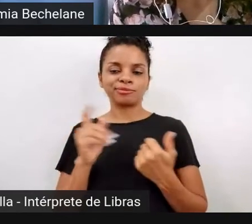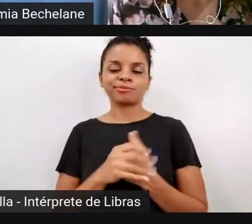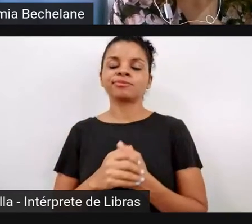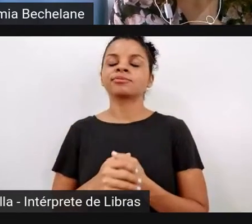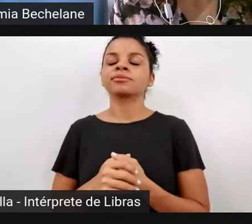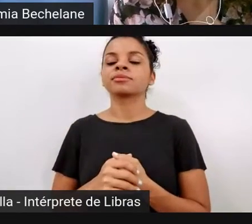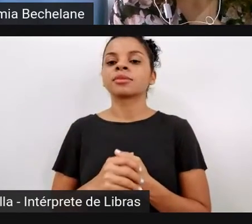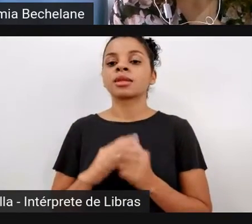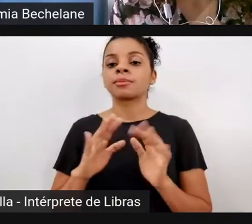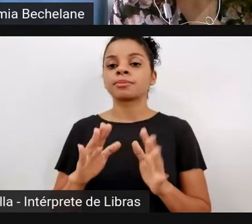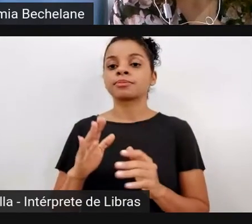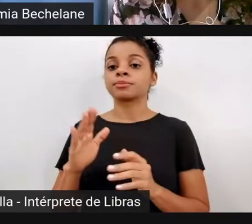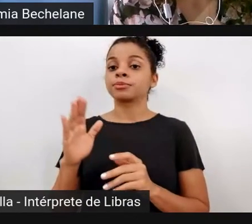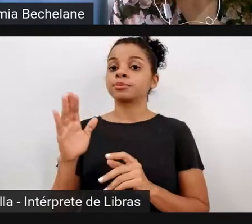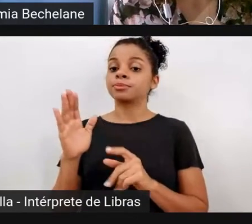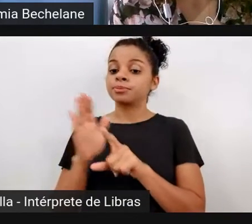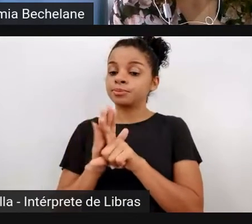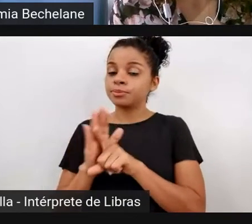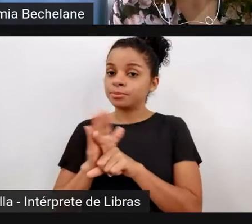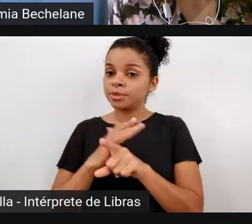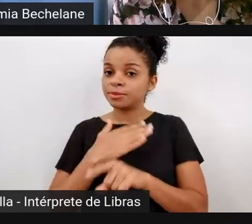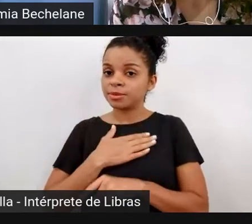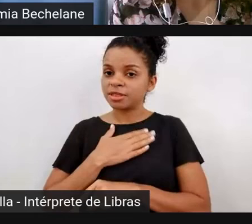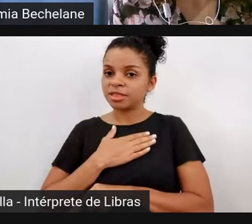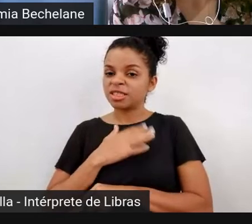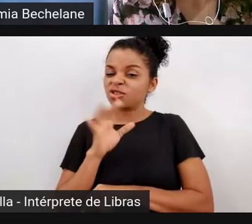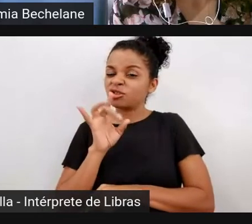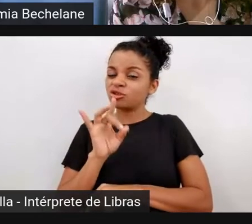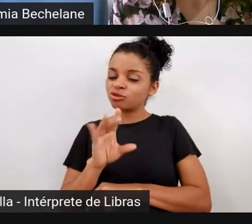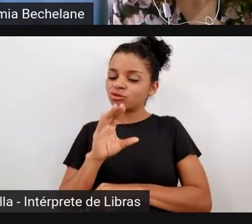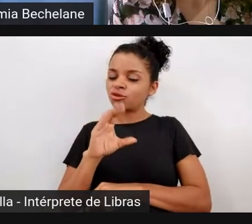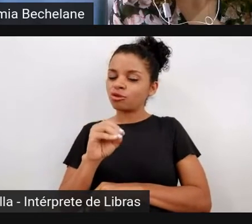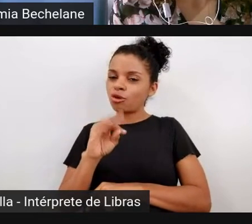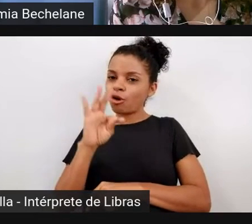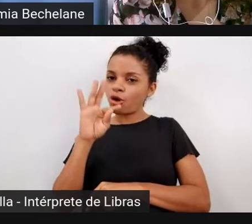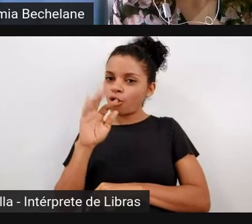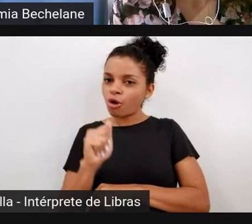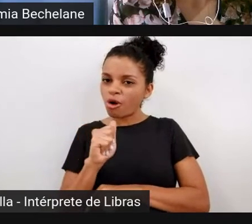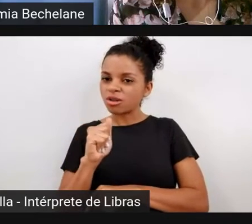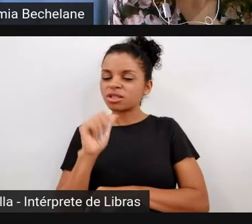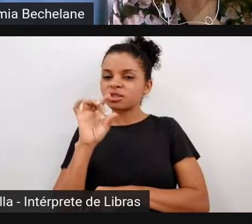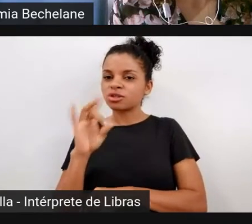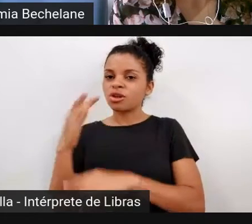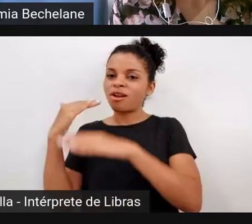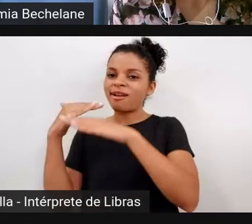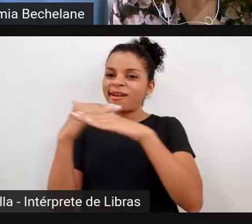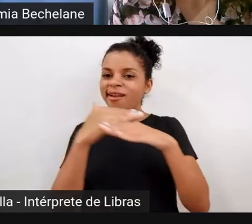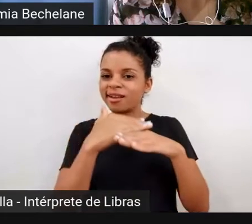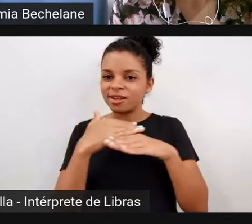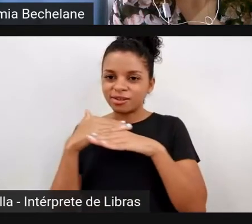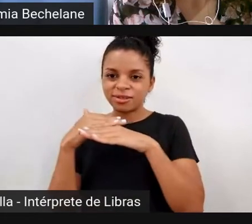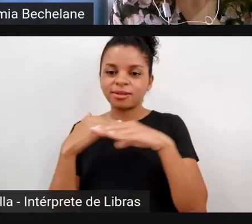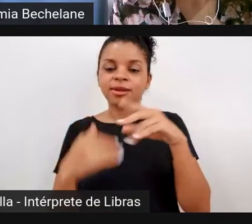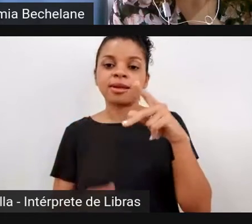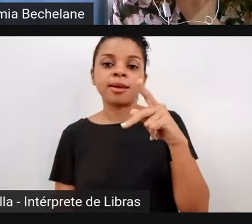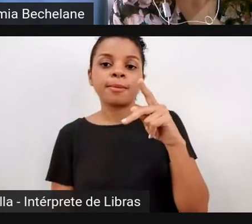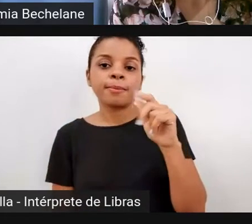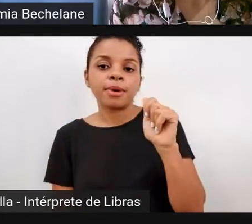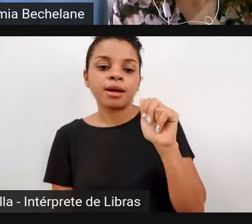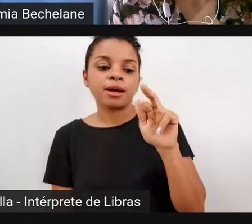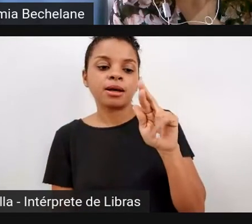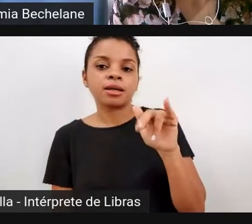meu projeto é que só as cotas, ou enfim, ou só a paridade, também tem gente que defende a paridade, né, que é